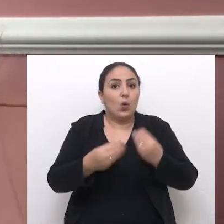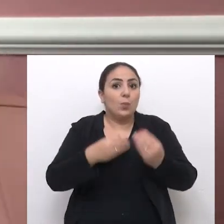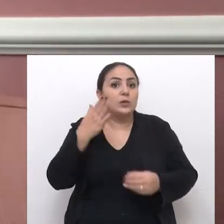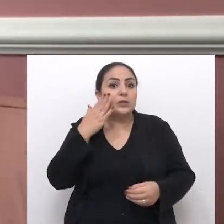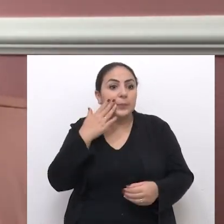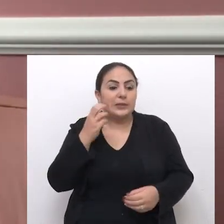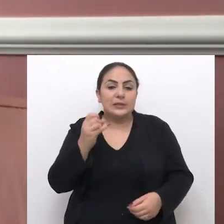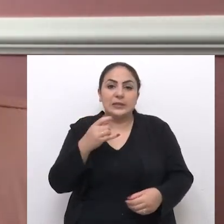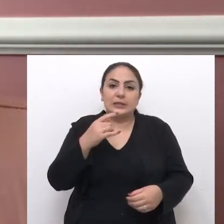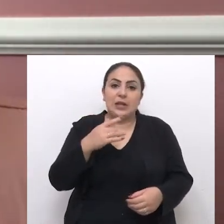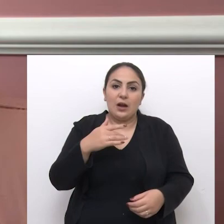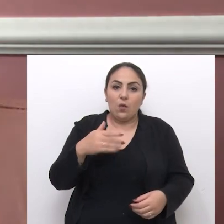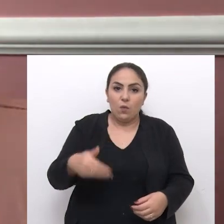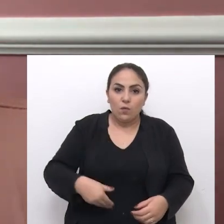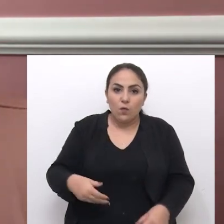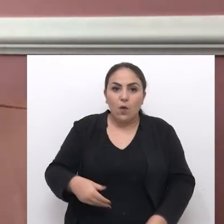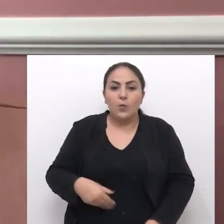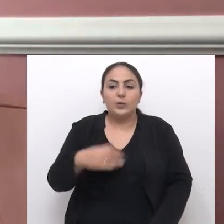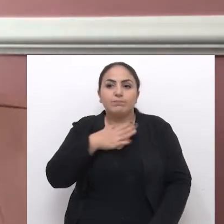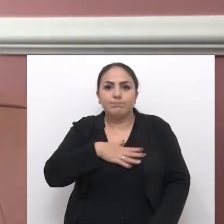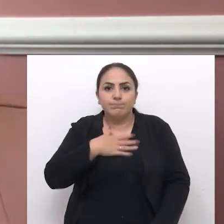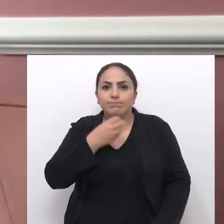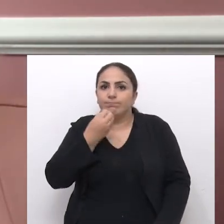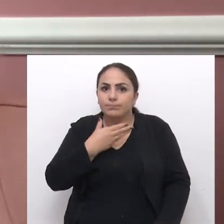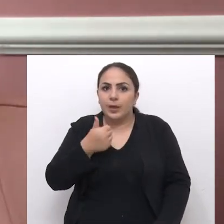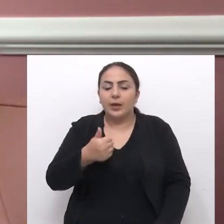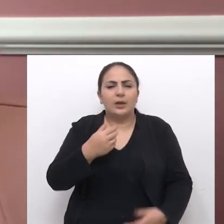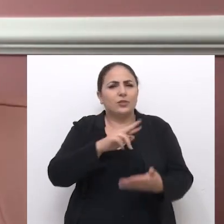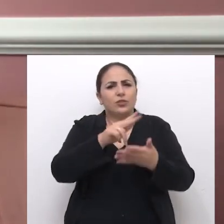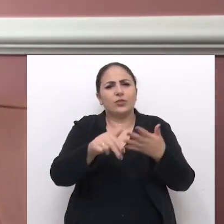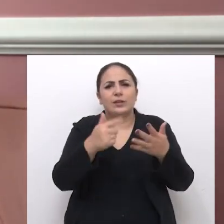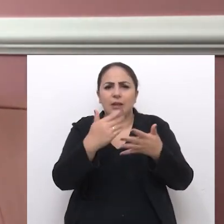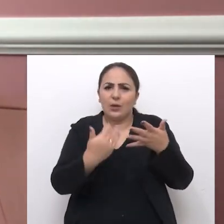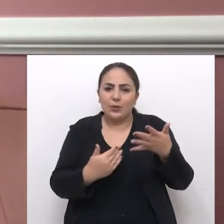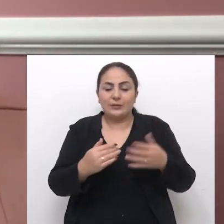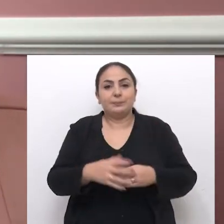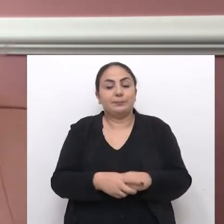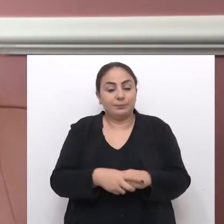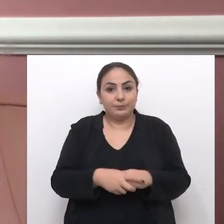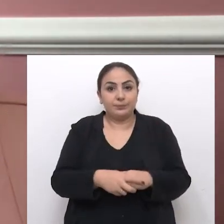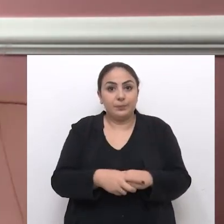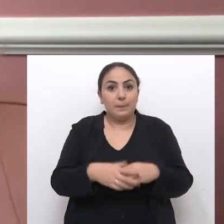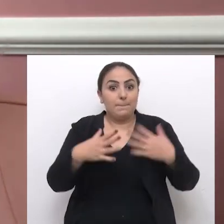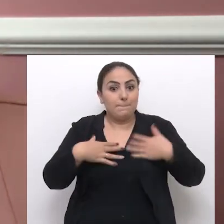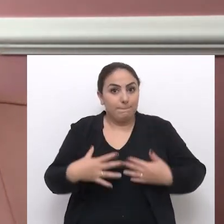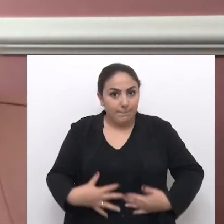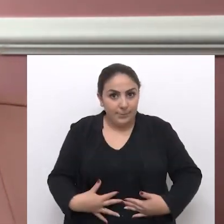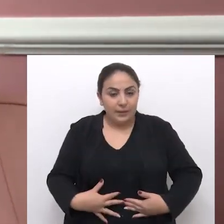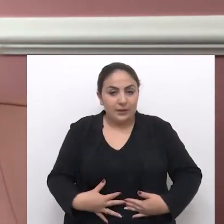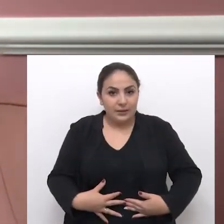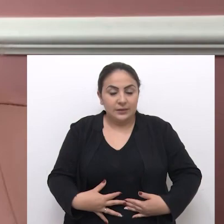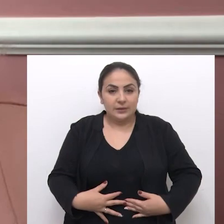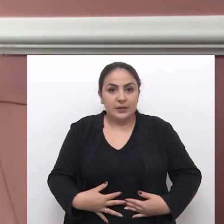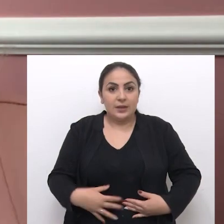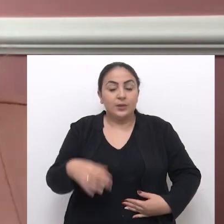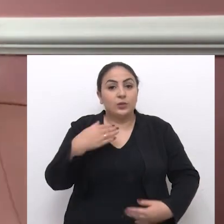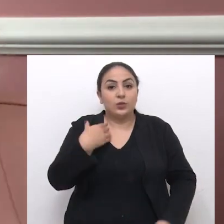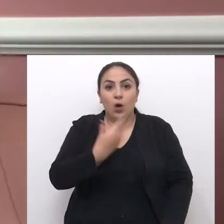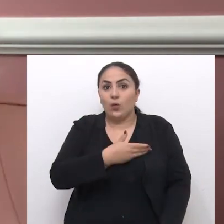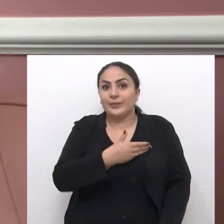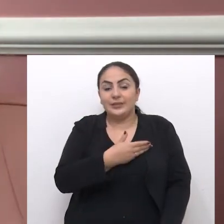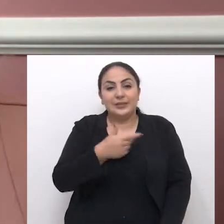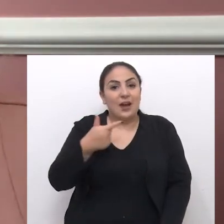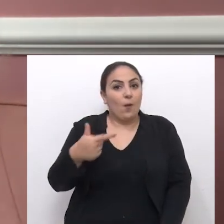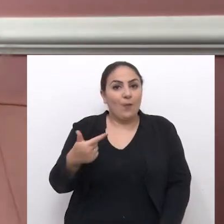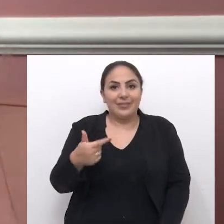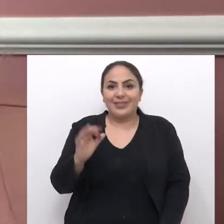como saber quando ele tá com fome, quando ele tá saciado. São N questões aí. Fisicamente, a